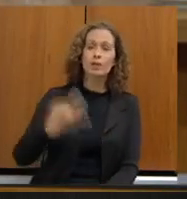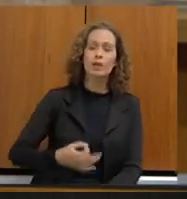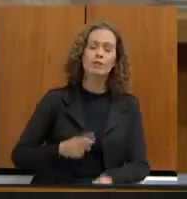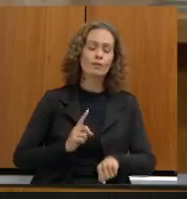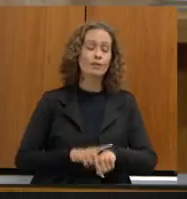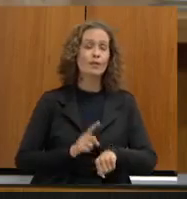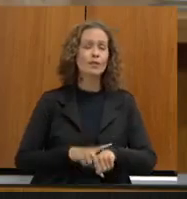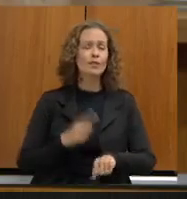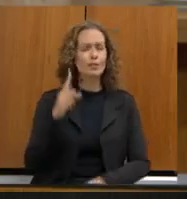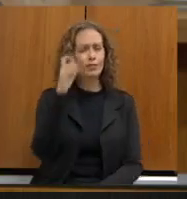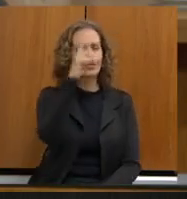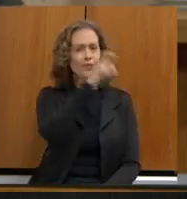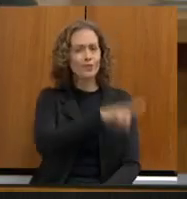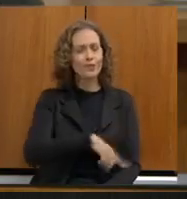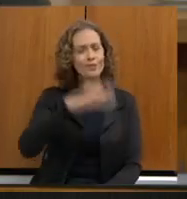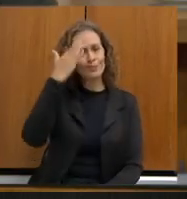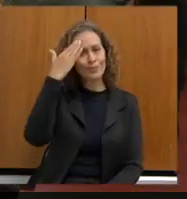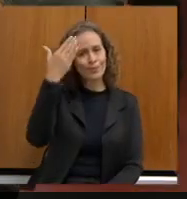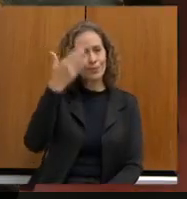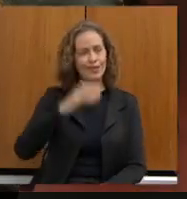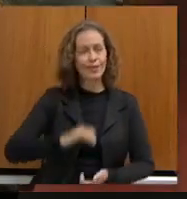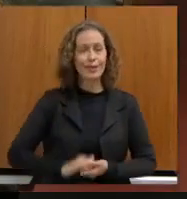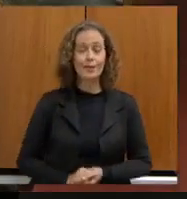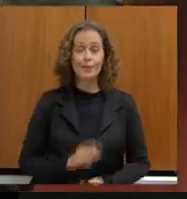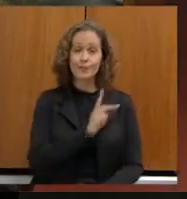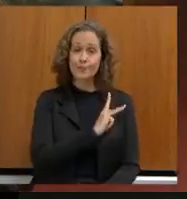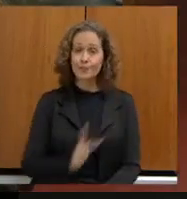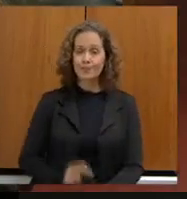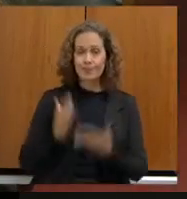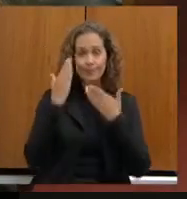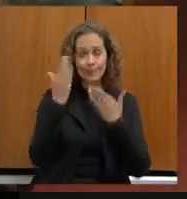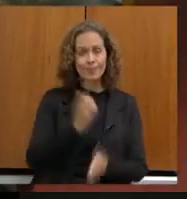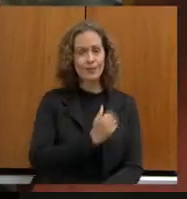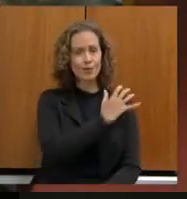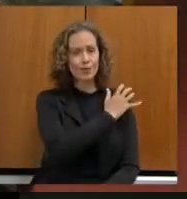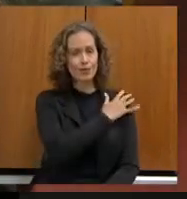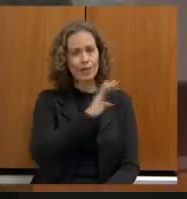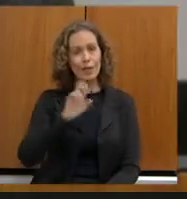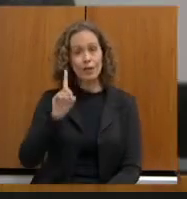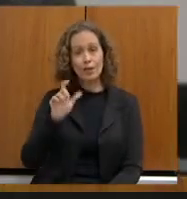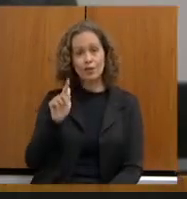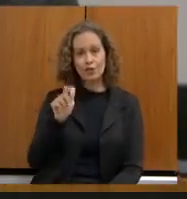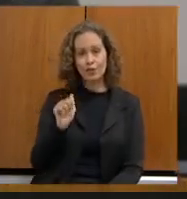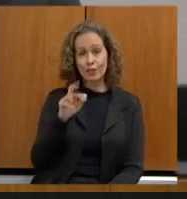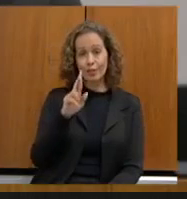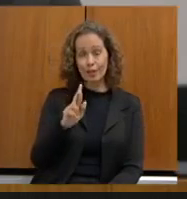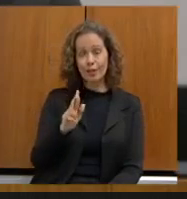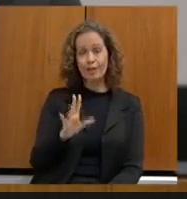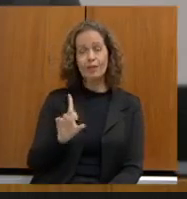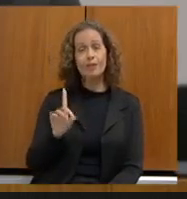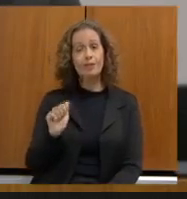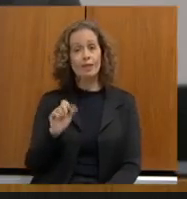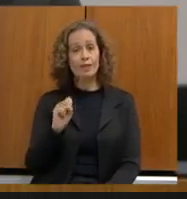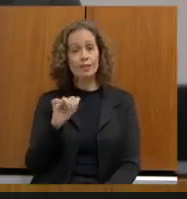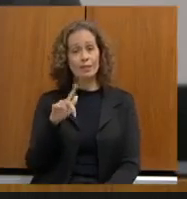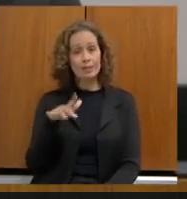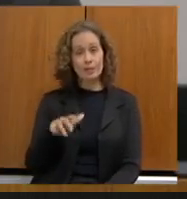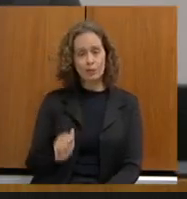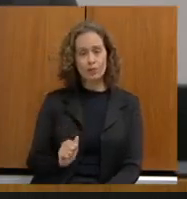nas horas incertas Muito obrigado presidência agradece a presença do coronel BM Edgar Estevão da Silva e